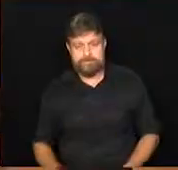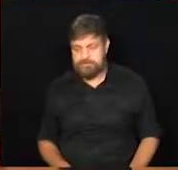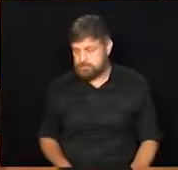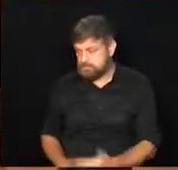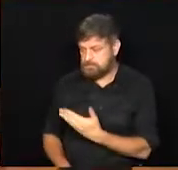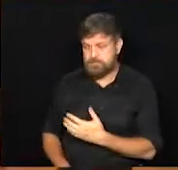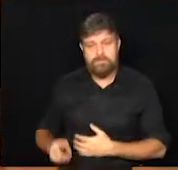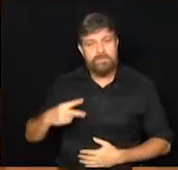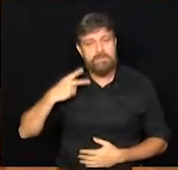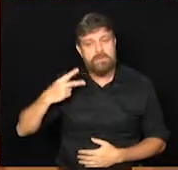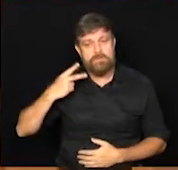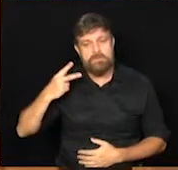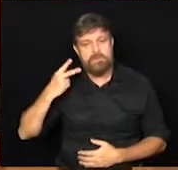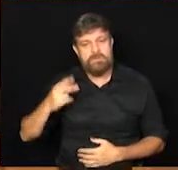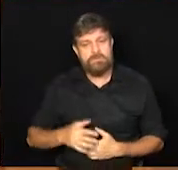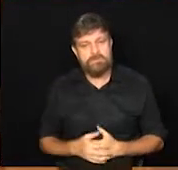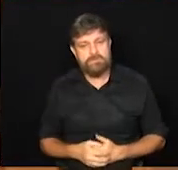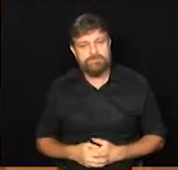quer falar primeiro?